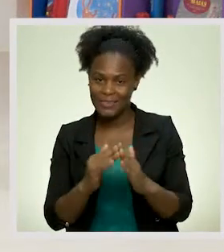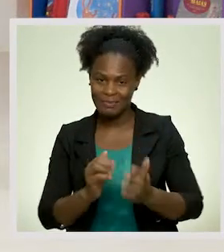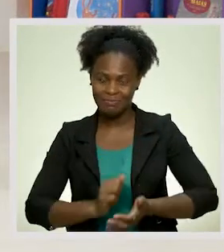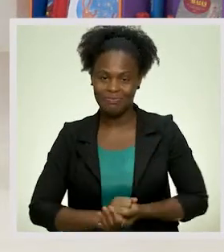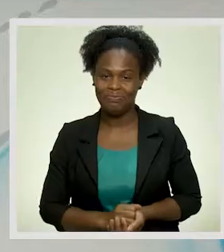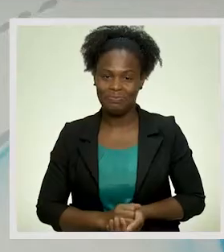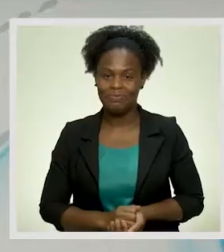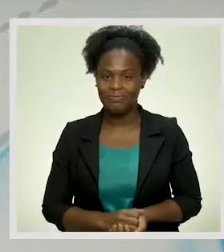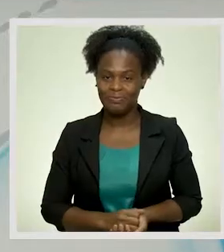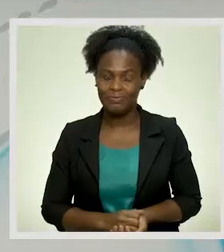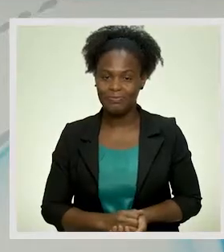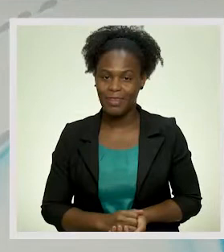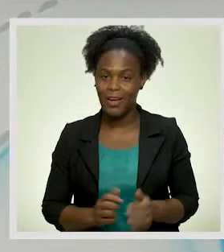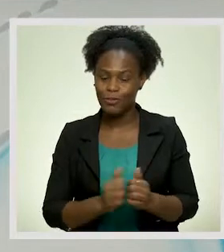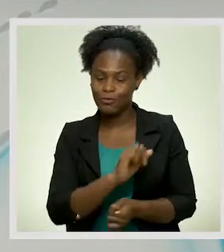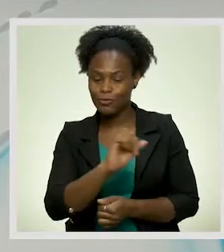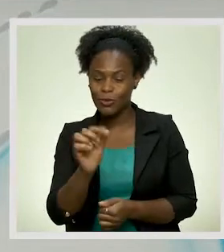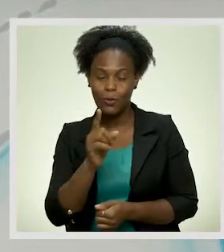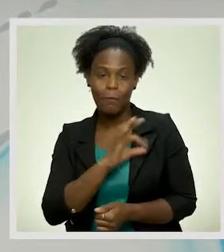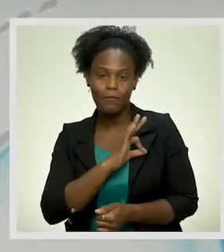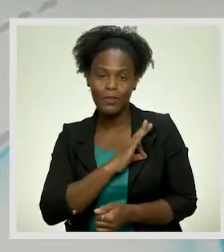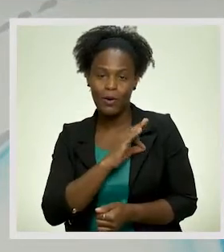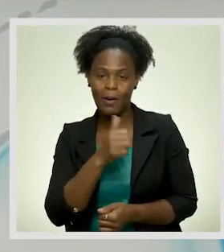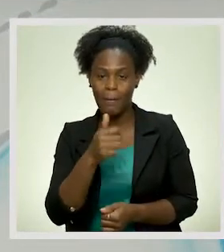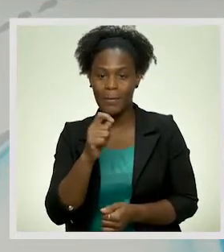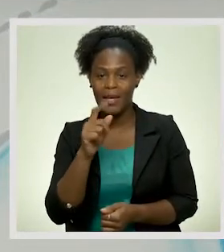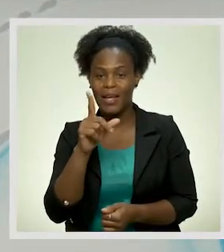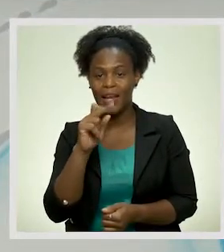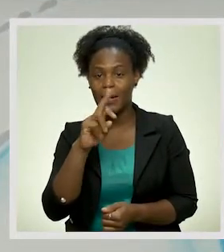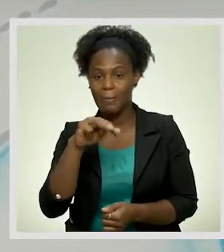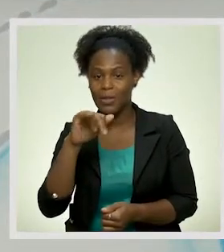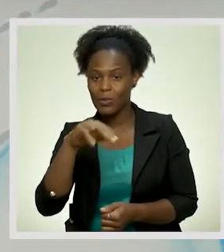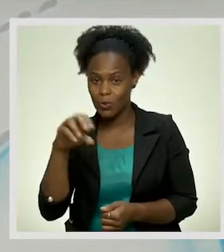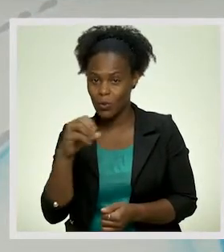Casa. Convosco, o professor Belarmino Ribeiro.